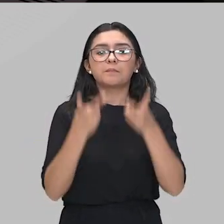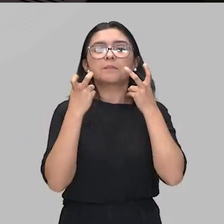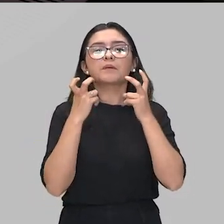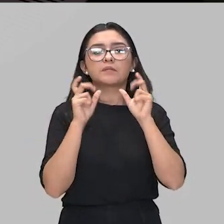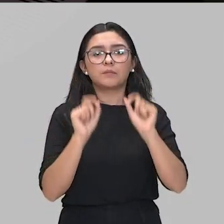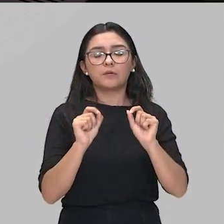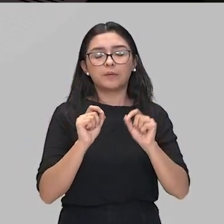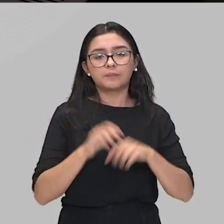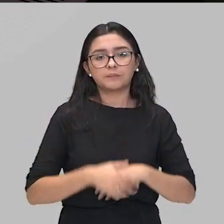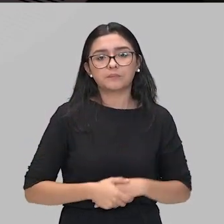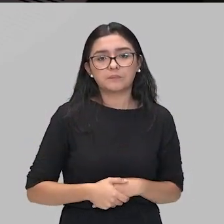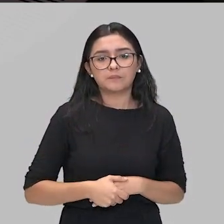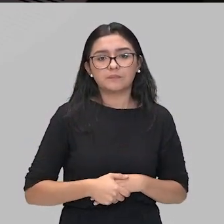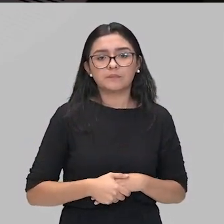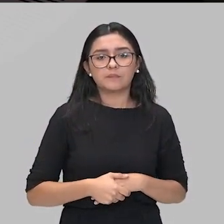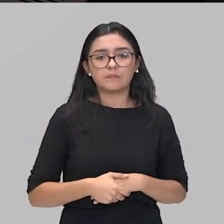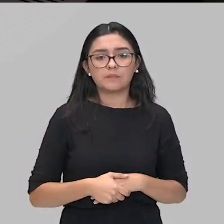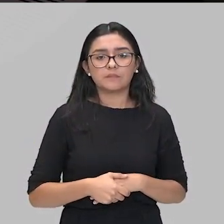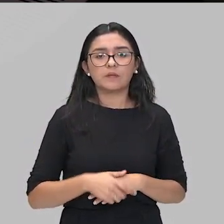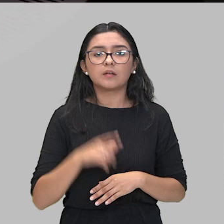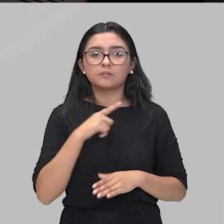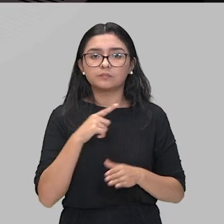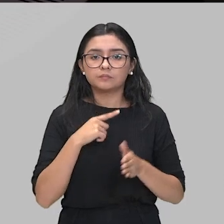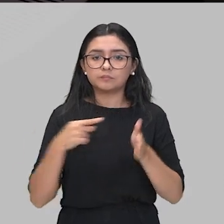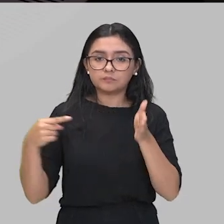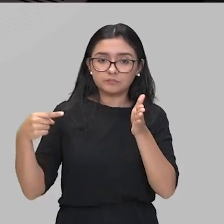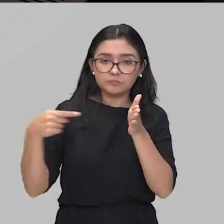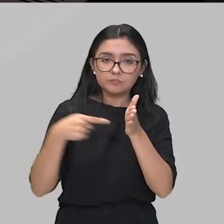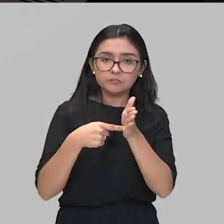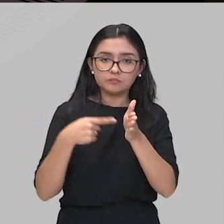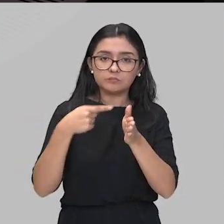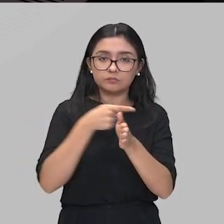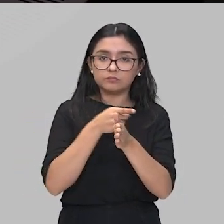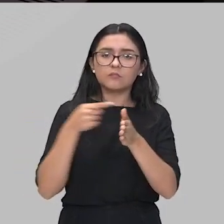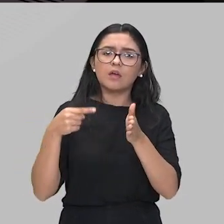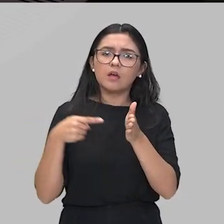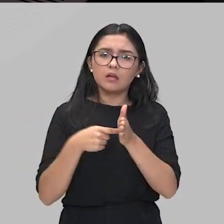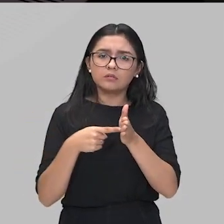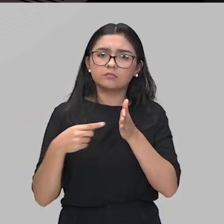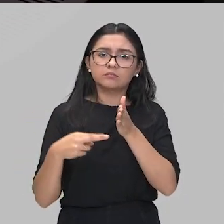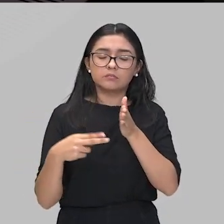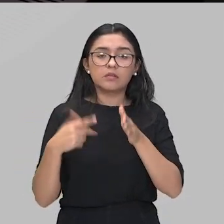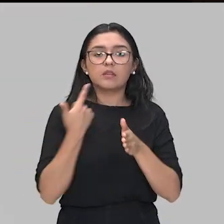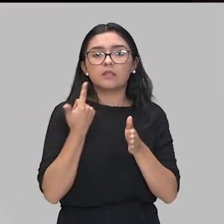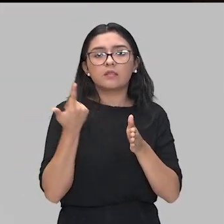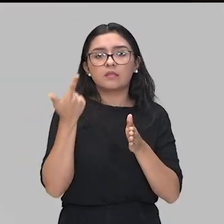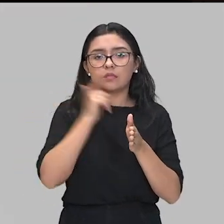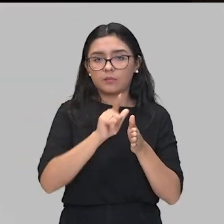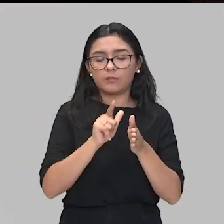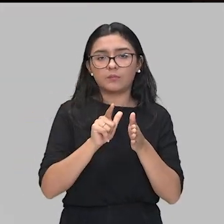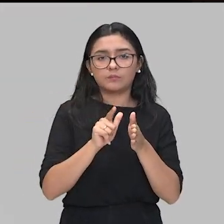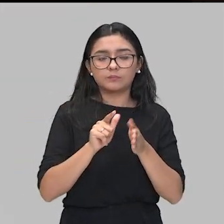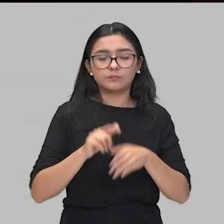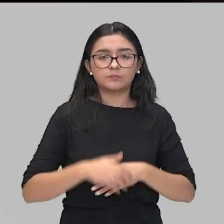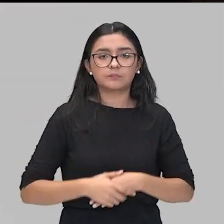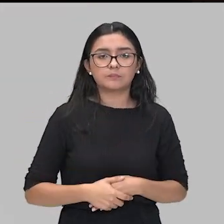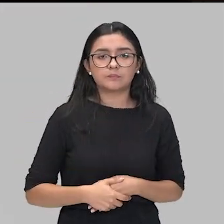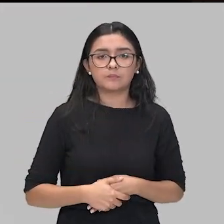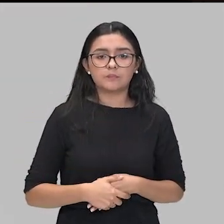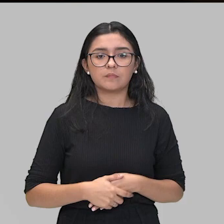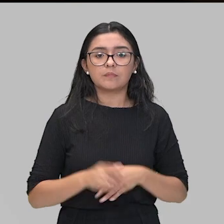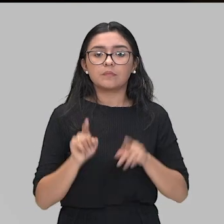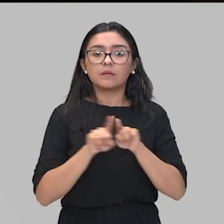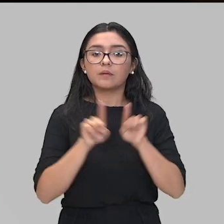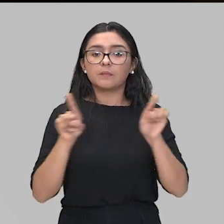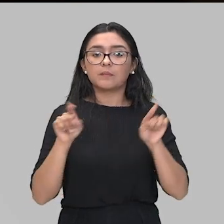ele aqui do outro lado ao atravessar o acrílico, no qual ele passa sem desvios. Mas, quando